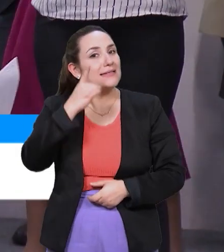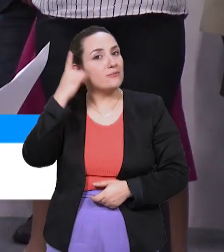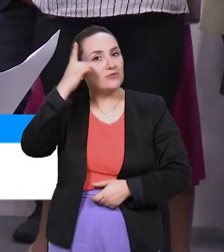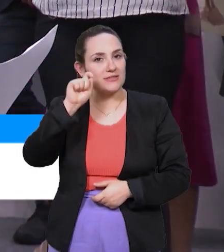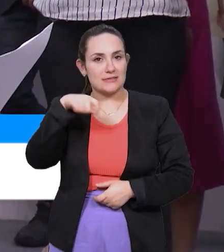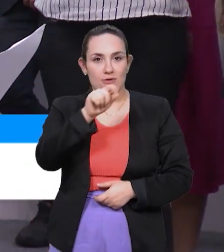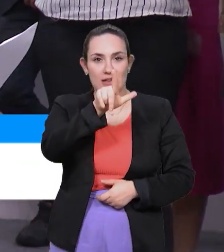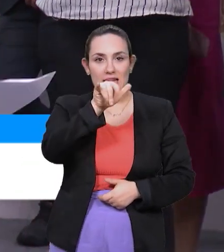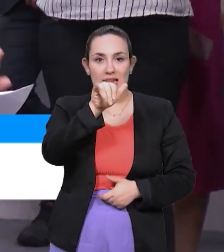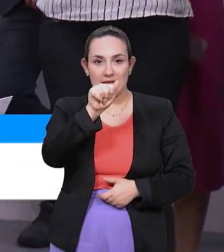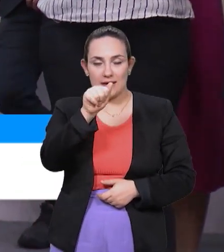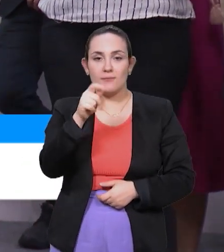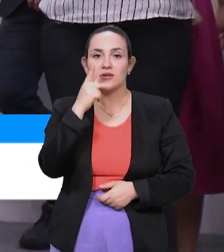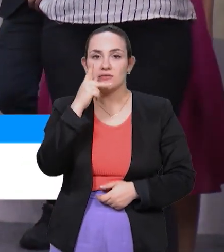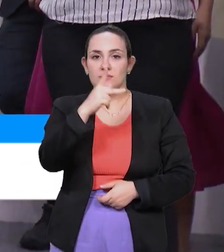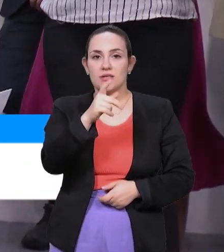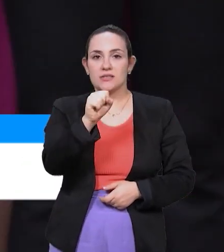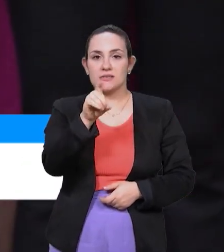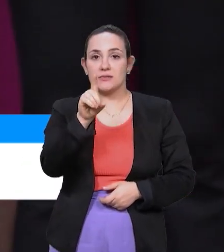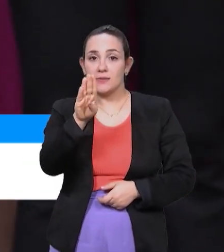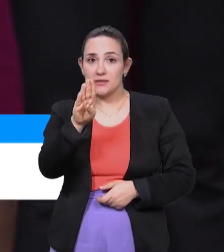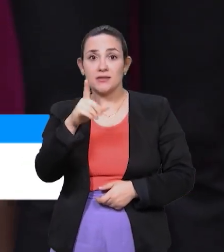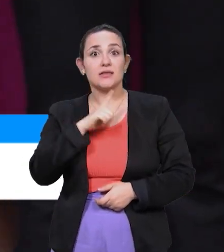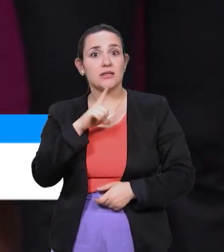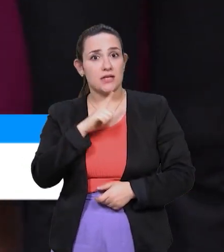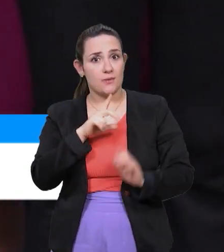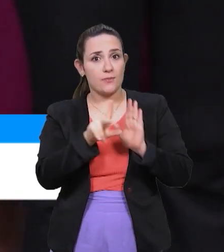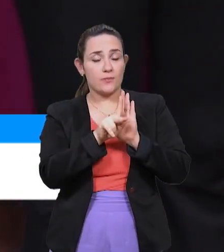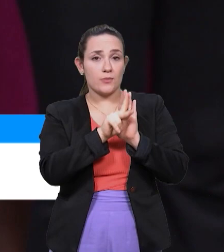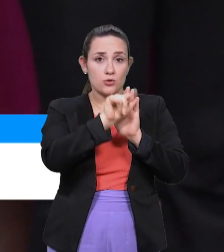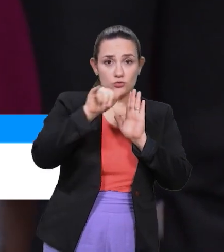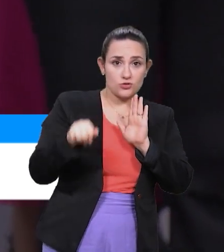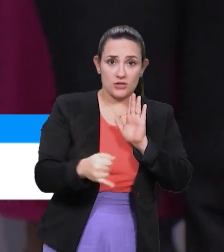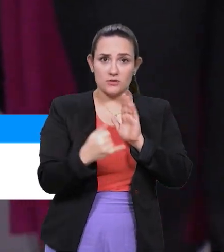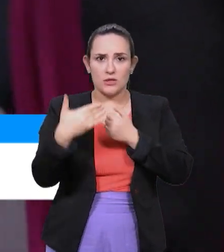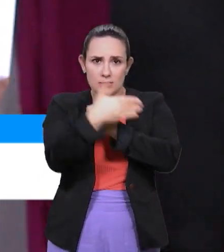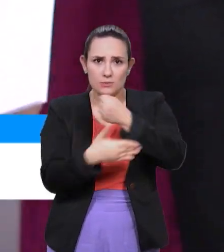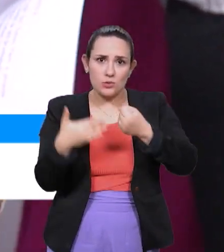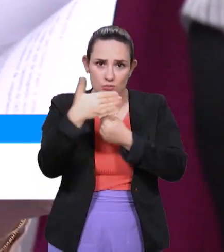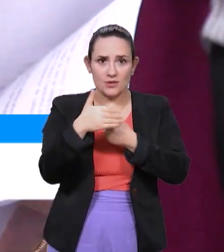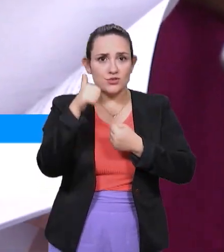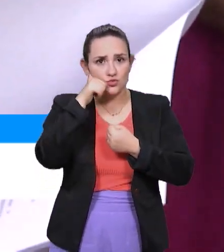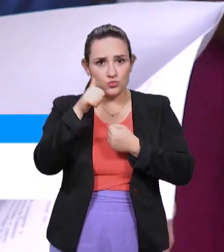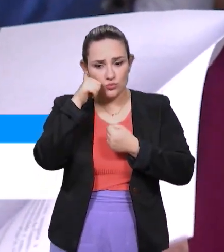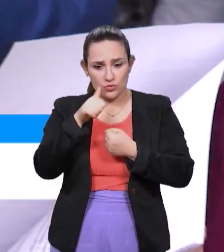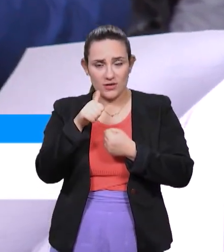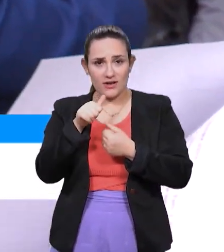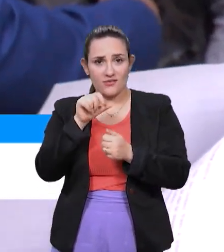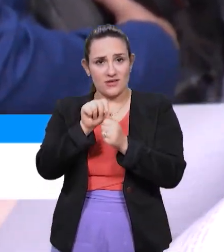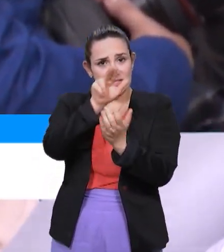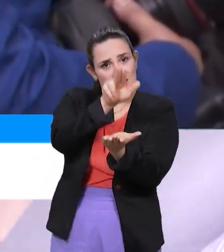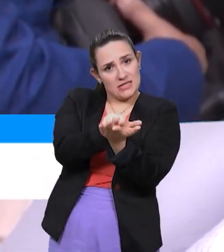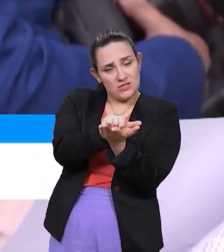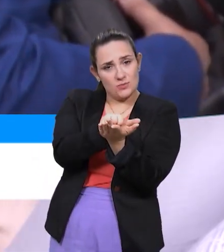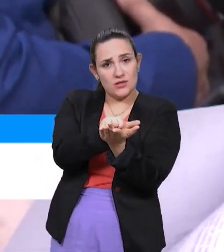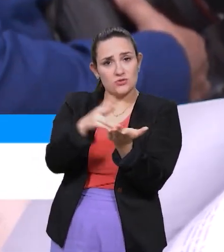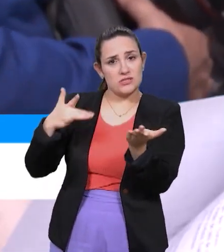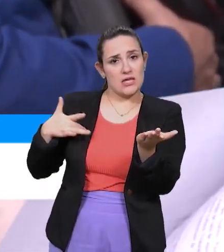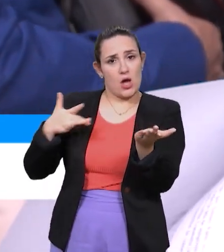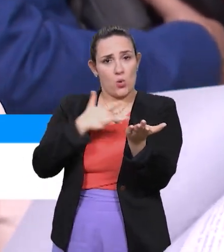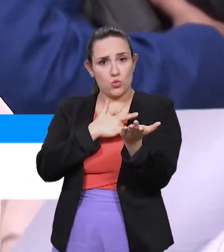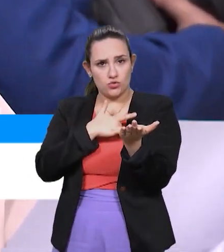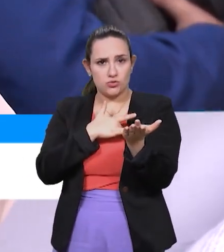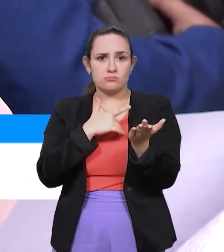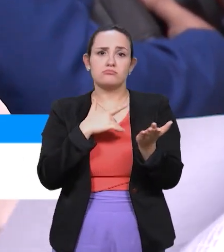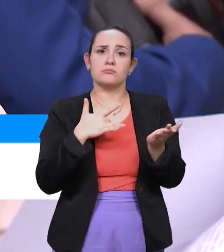A deputada Lia Nogueira, do PSDB, teve projeto que protege a integridade de mulheres atendidas pela rede pública e privada